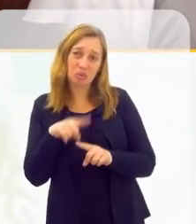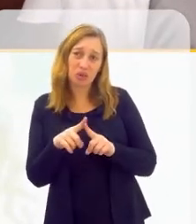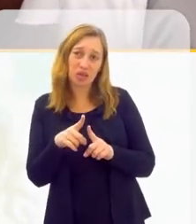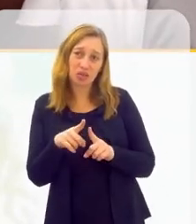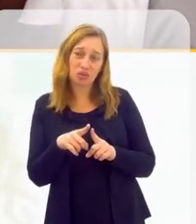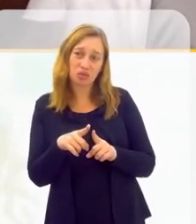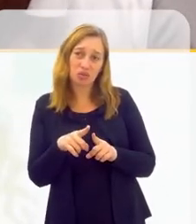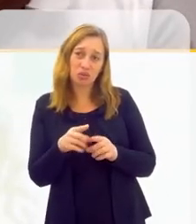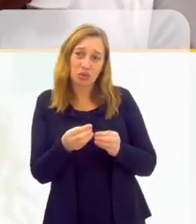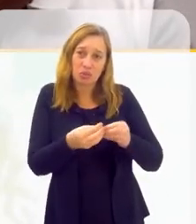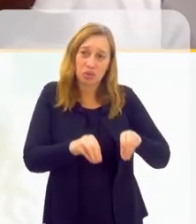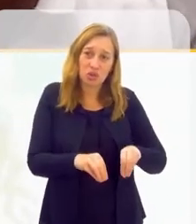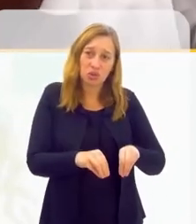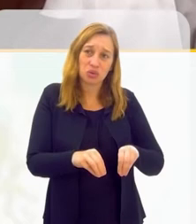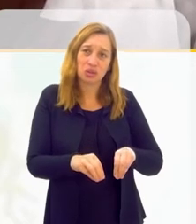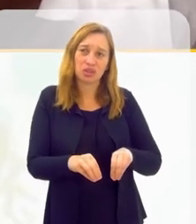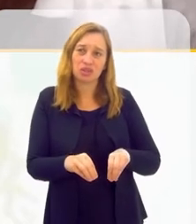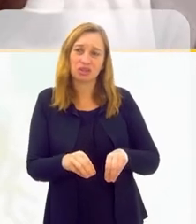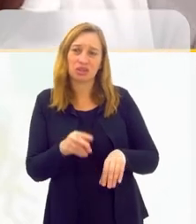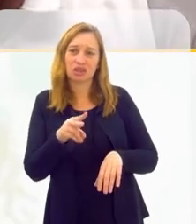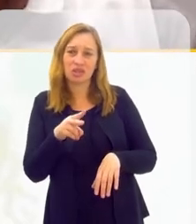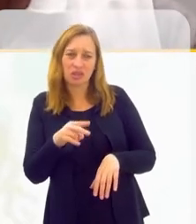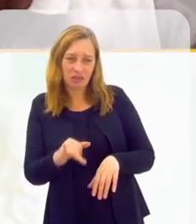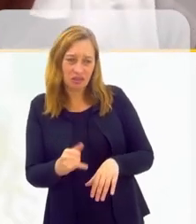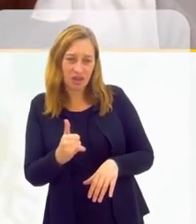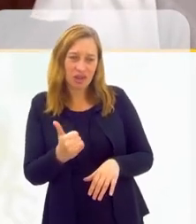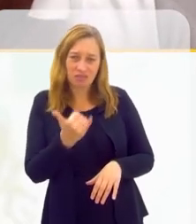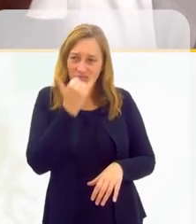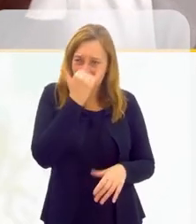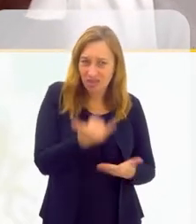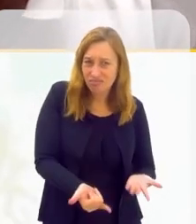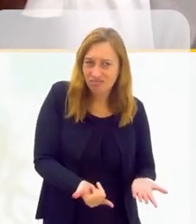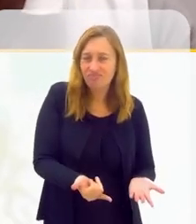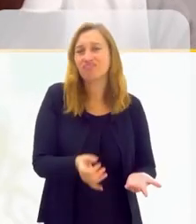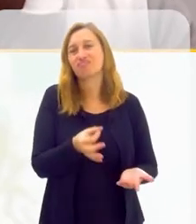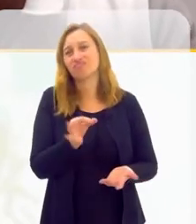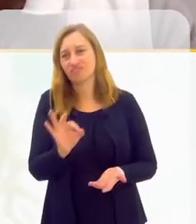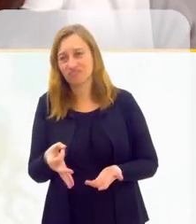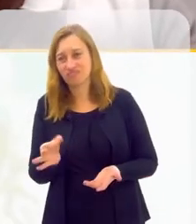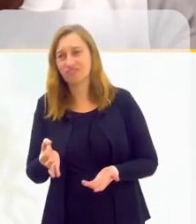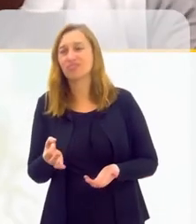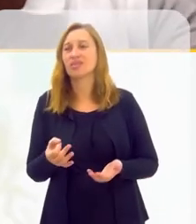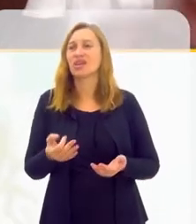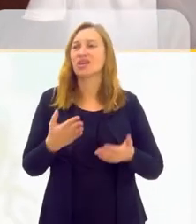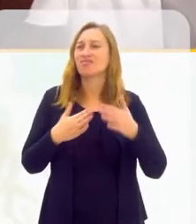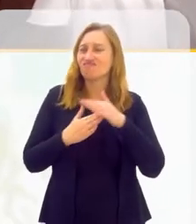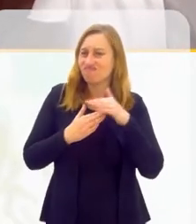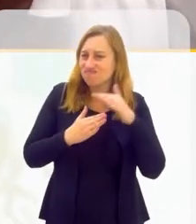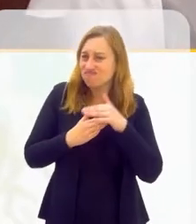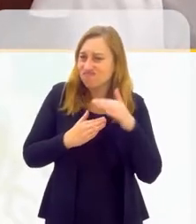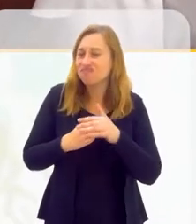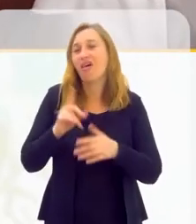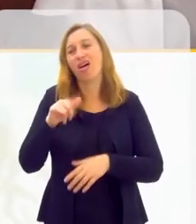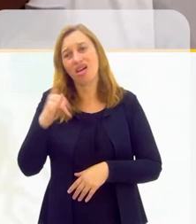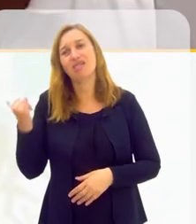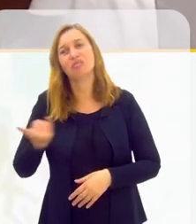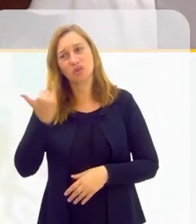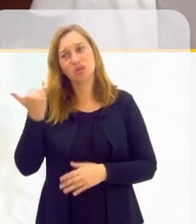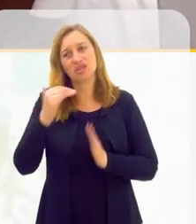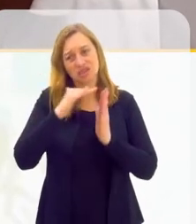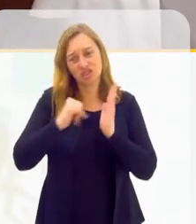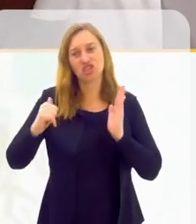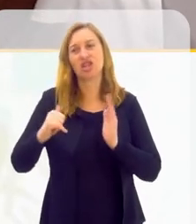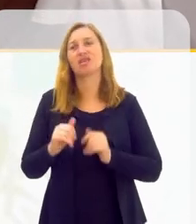mas como uma ameaça. Ele pode vai machucar. Exatamente. E, portanto, essa barreira é muito